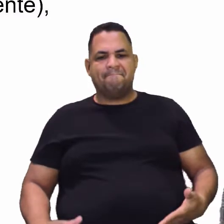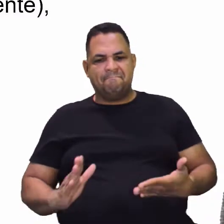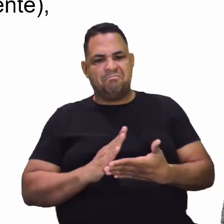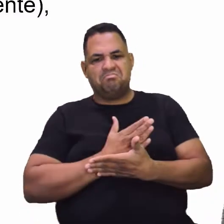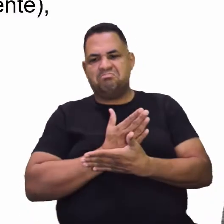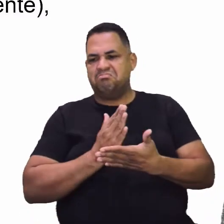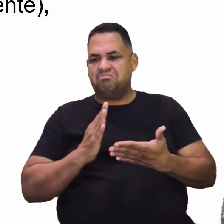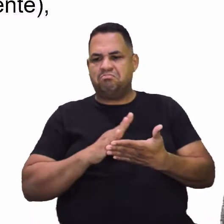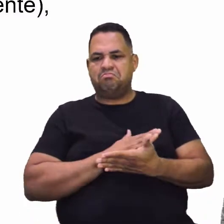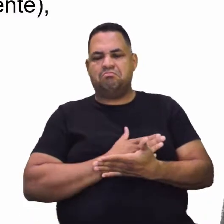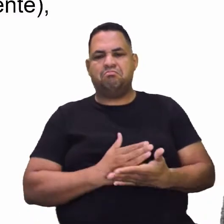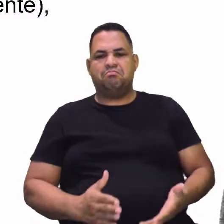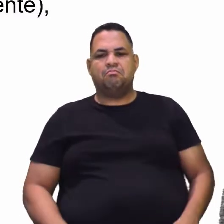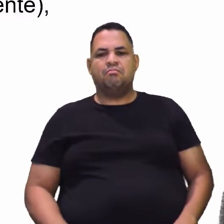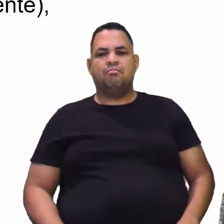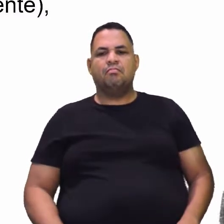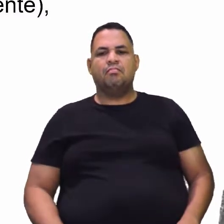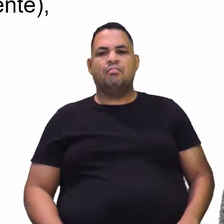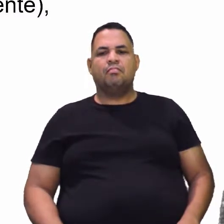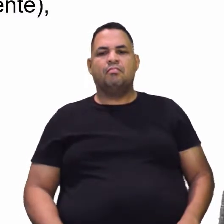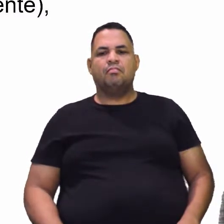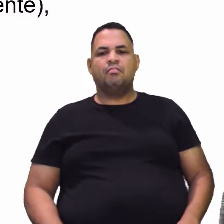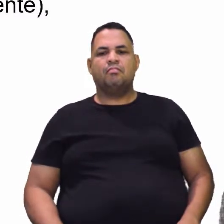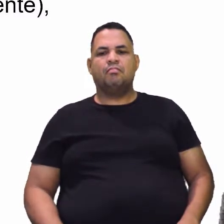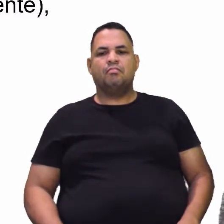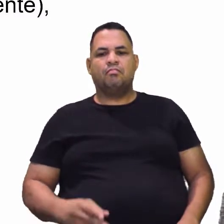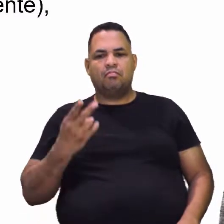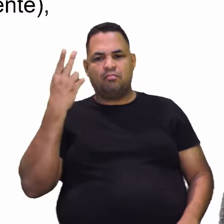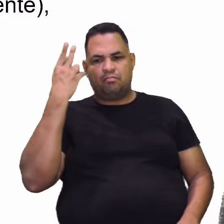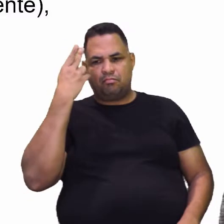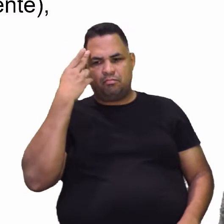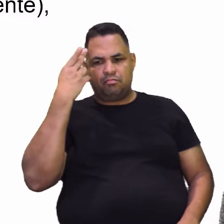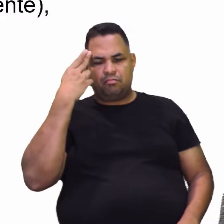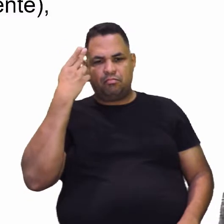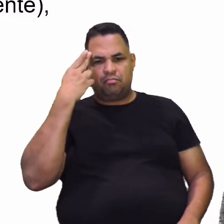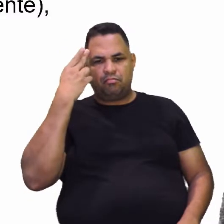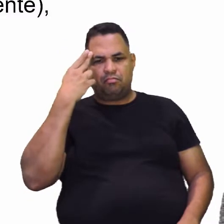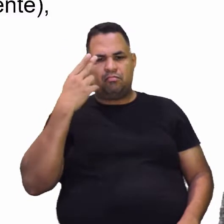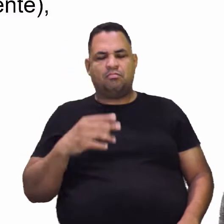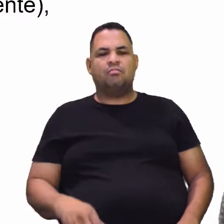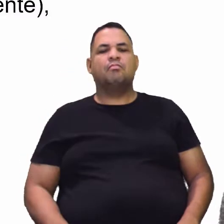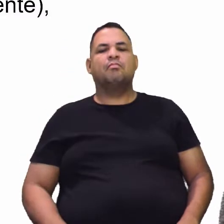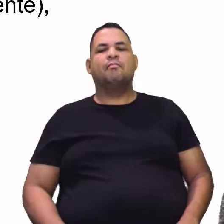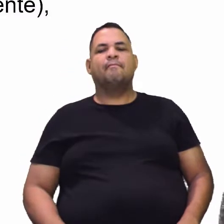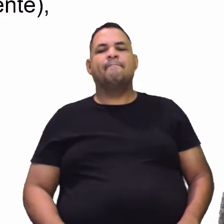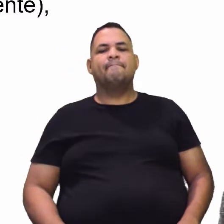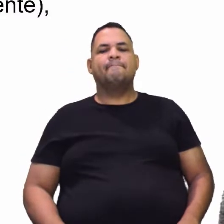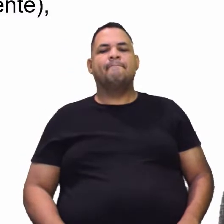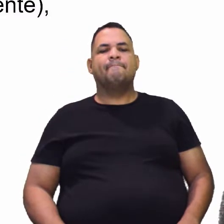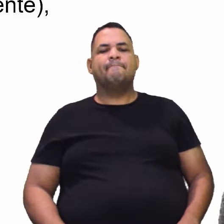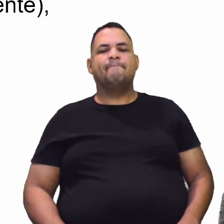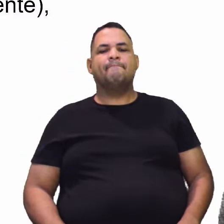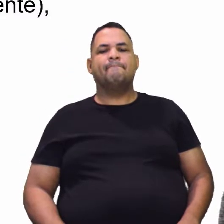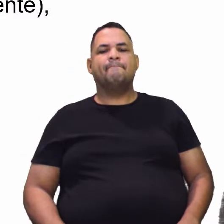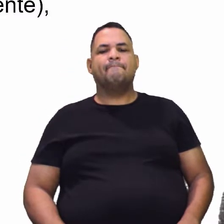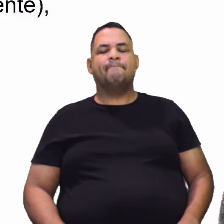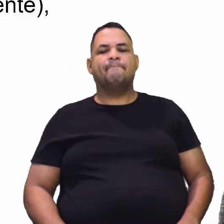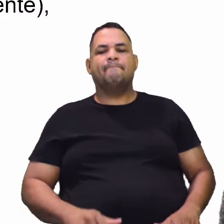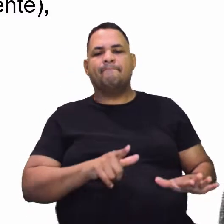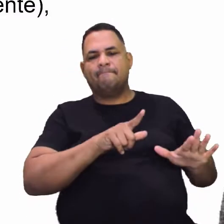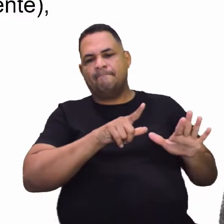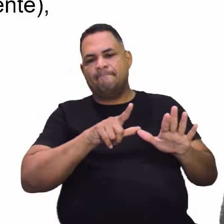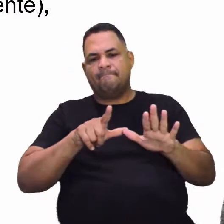Sometimes, às vezes. Generally, geralmente. Então, são dias